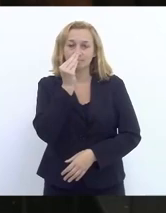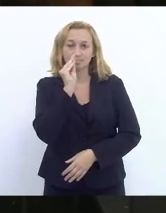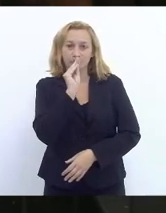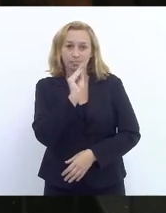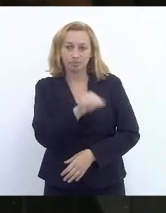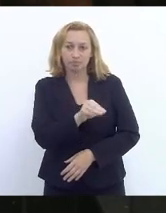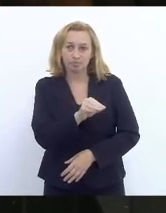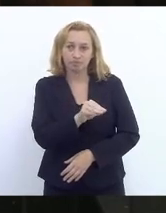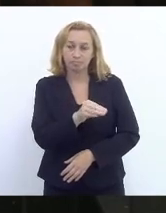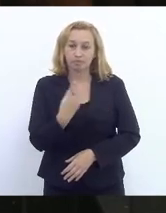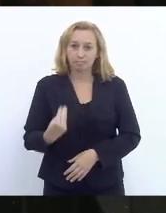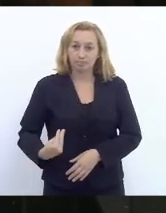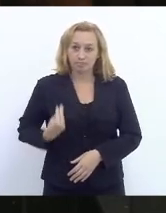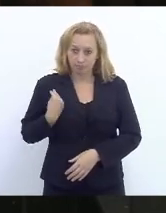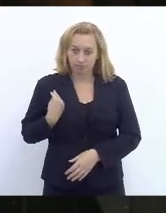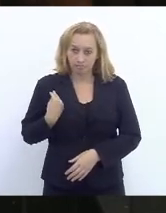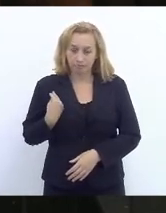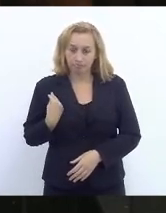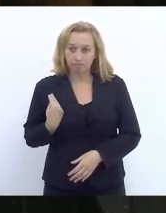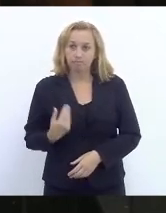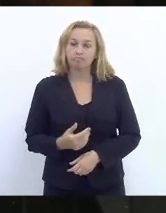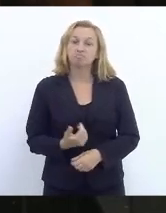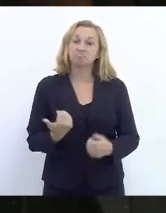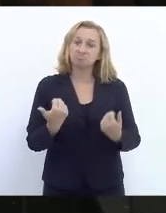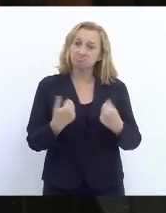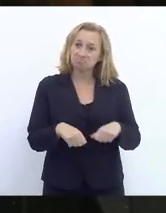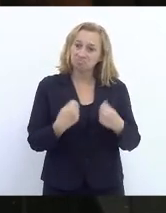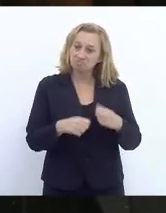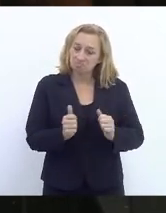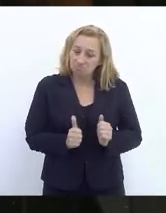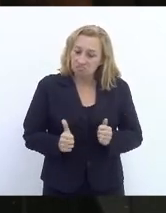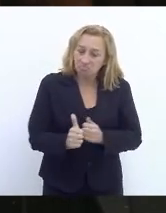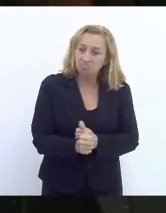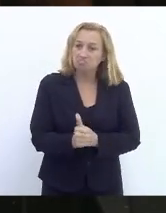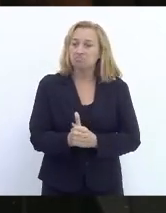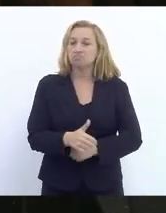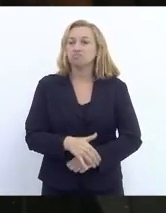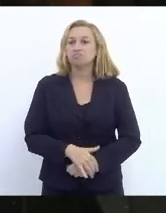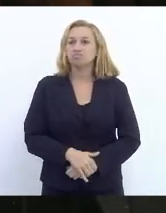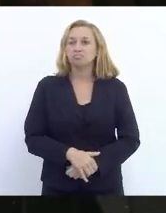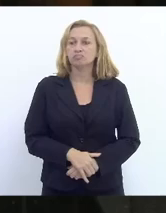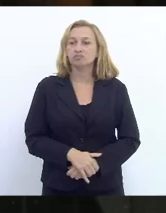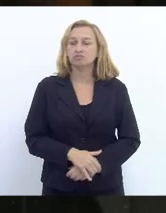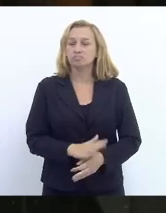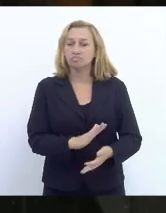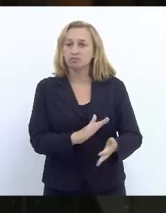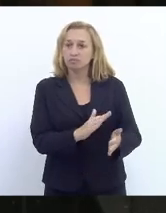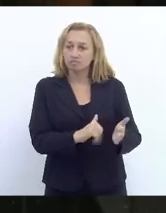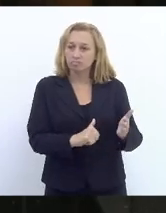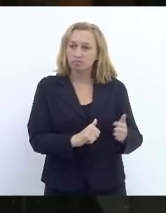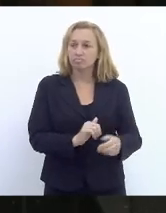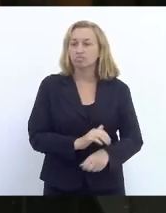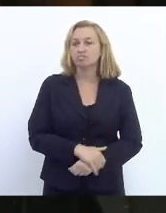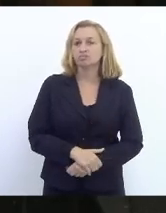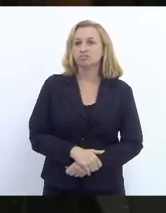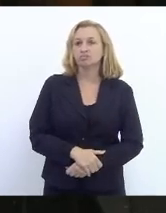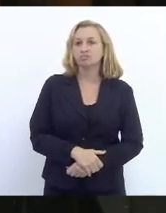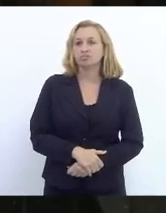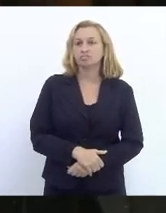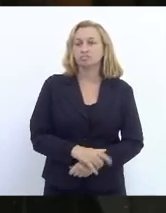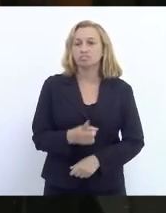à vida tem que ser enfrentada e abolida e